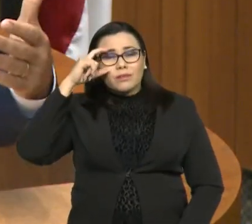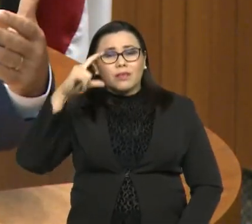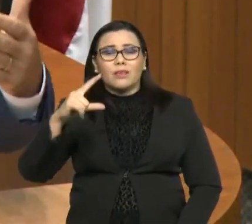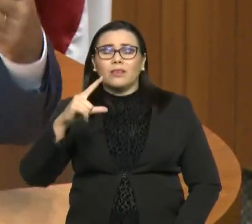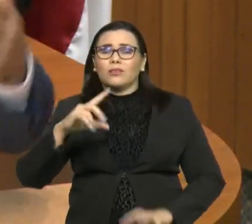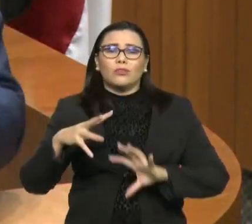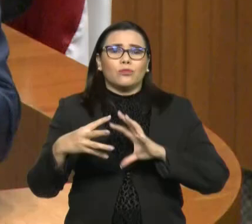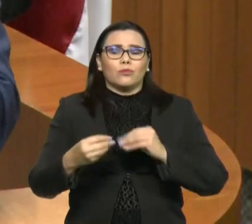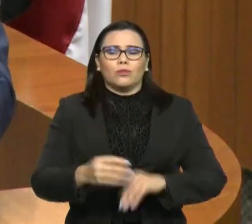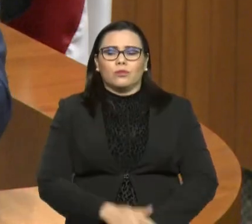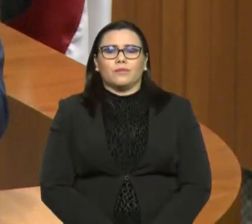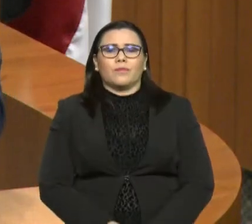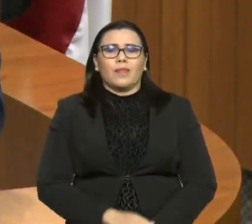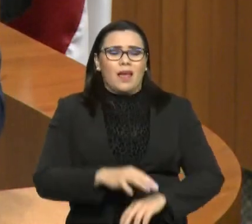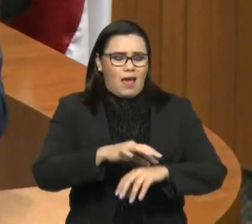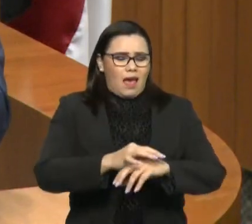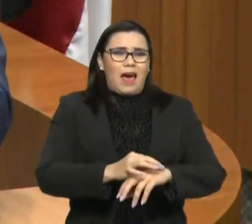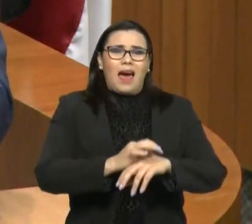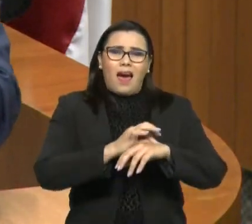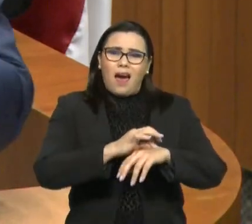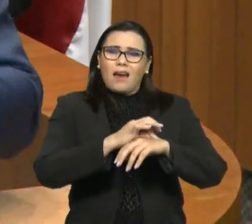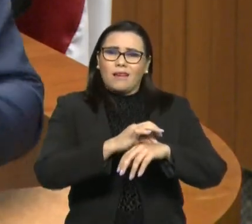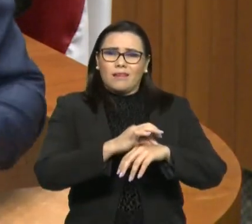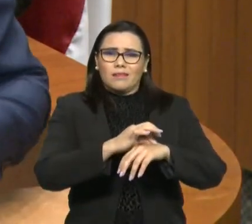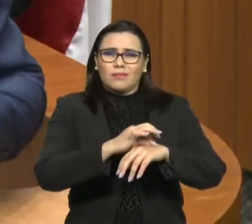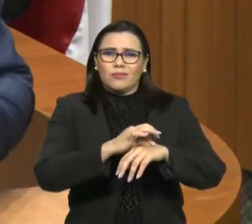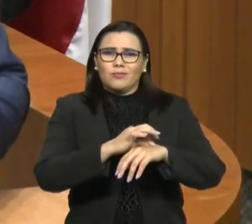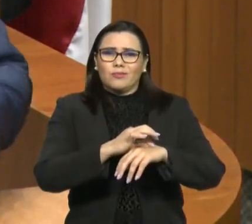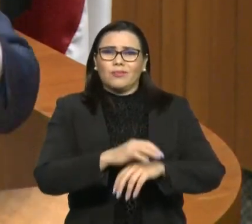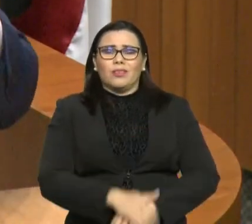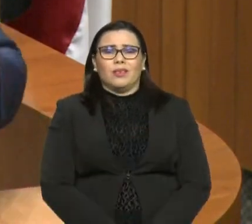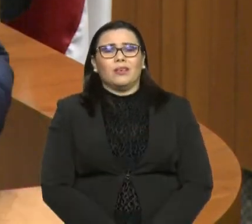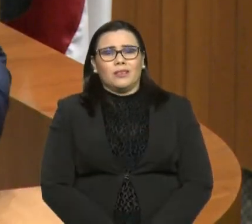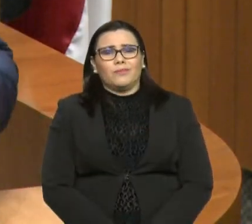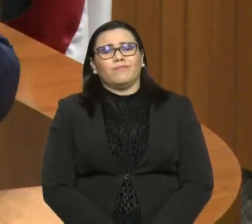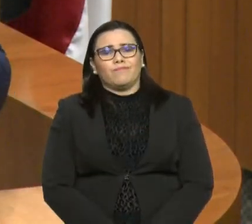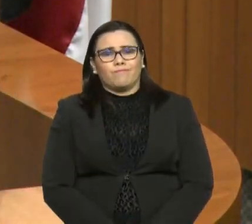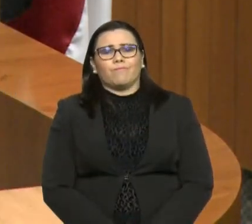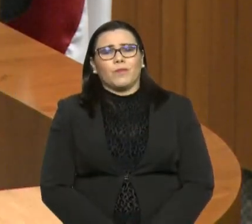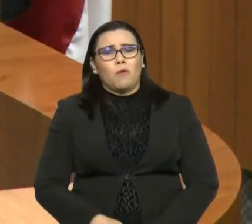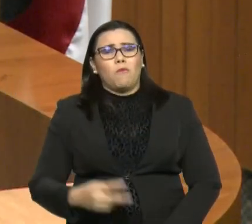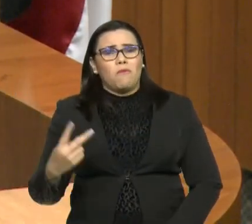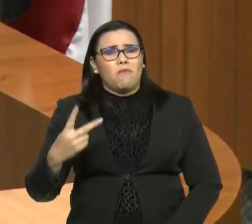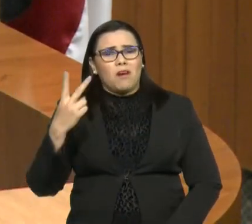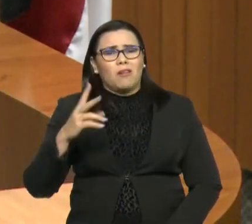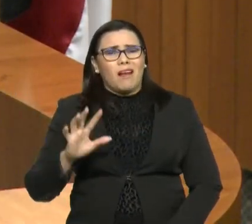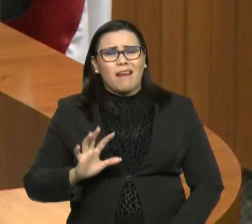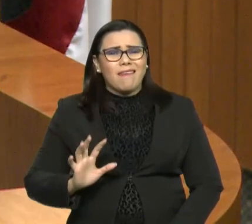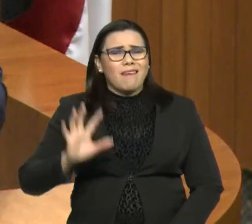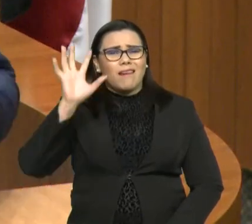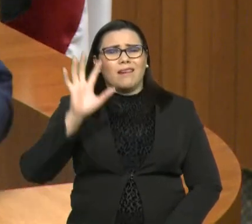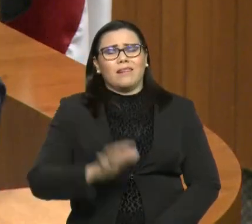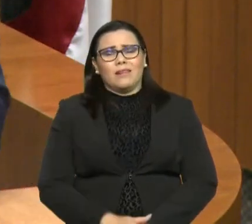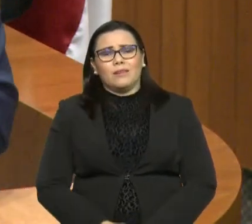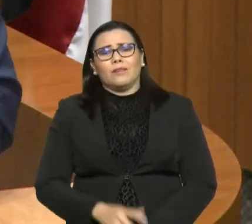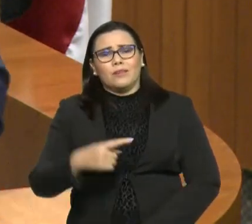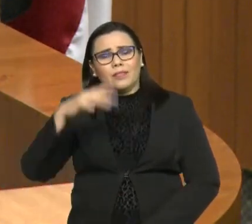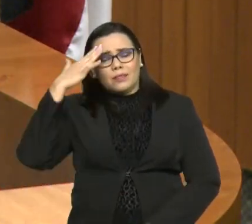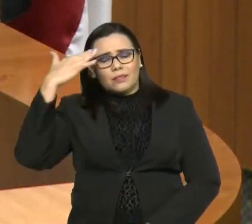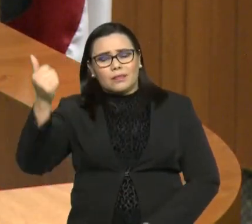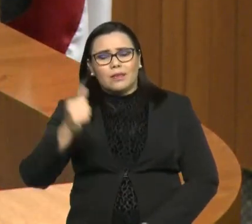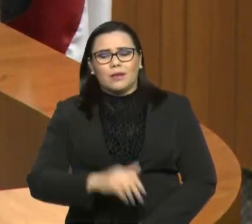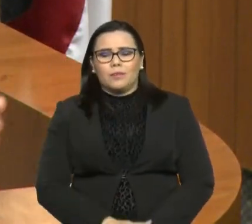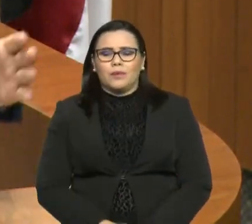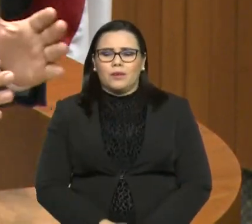Nós temos acompanhado, deputado Arnaldo Melo, um controle e um acompanhamento do Estado no que diz respeito